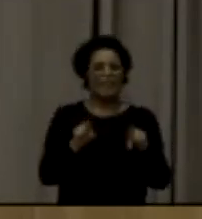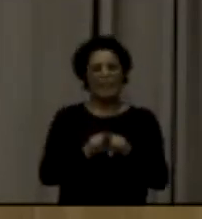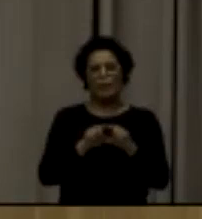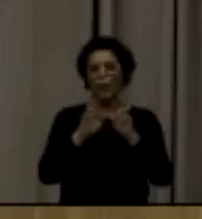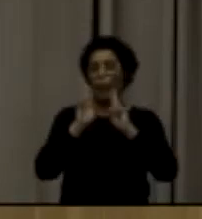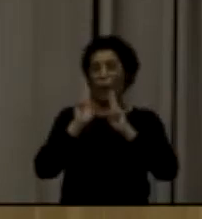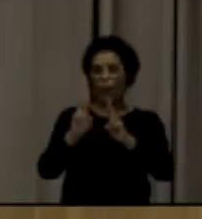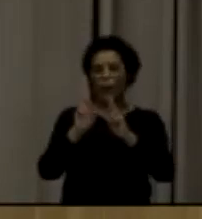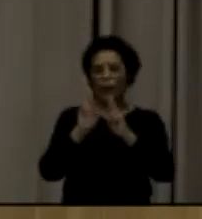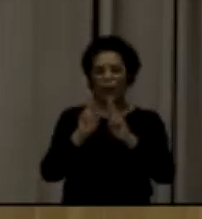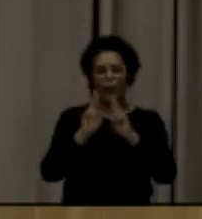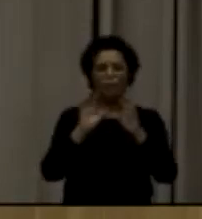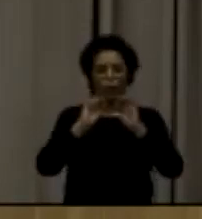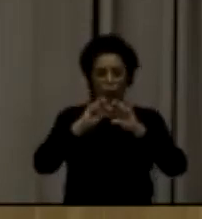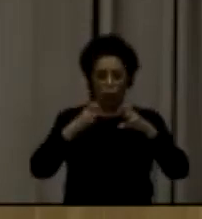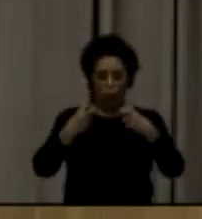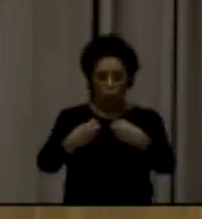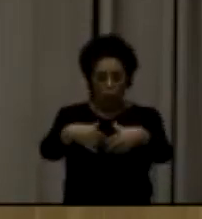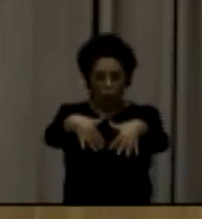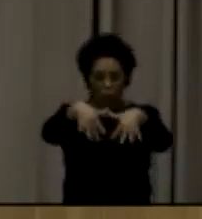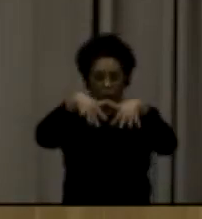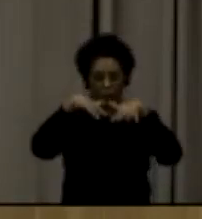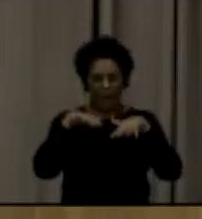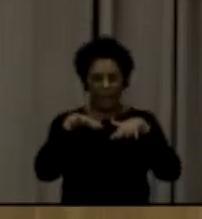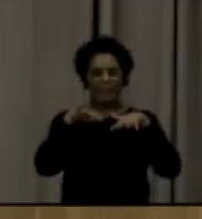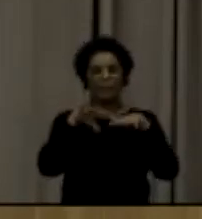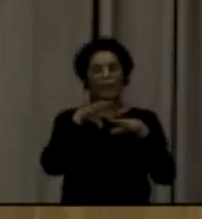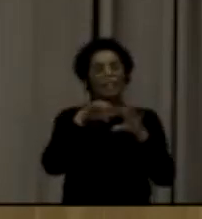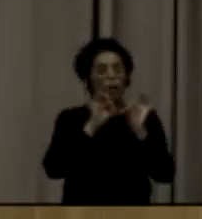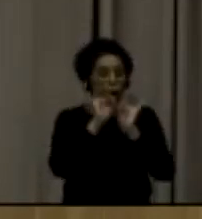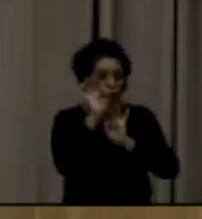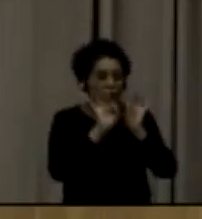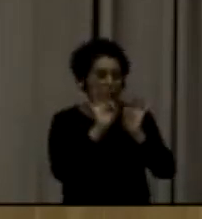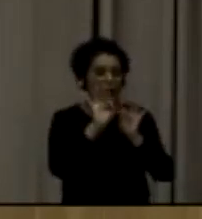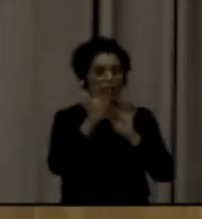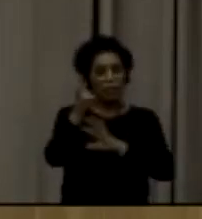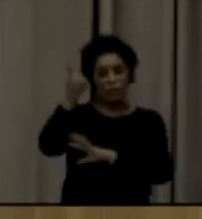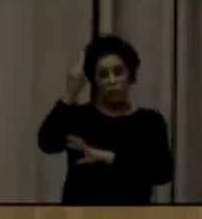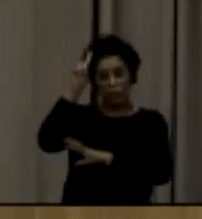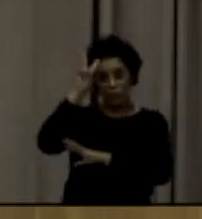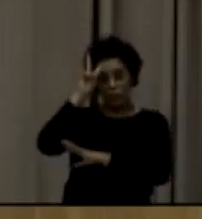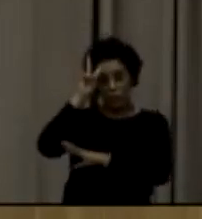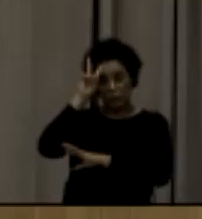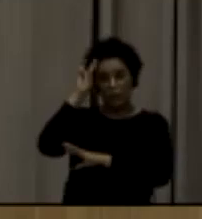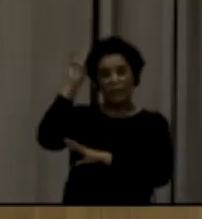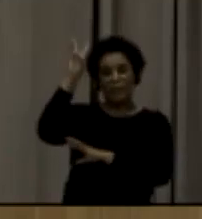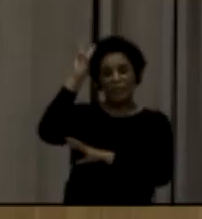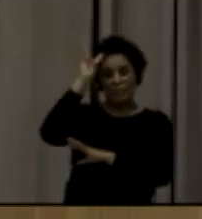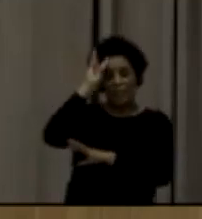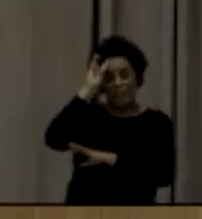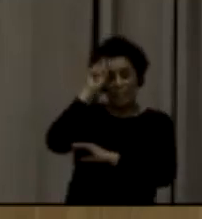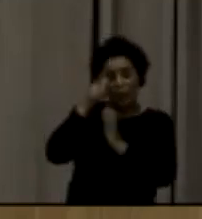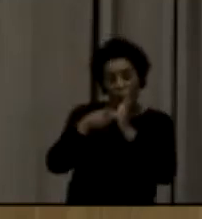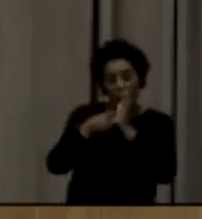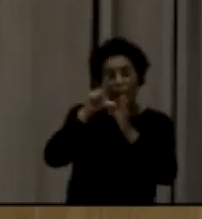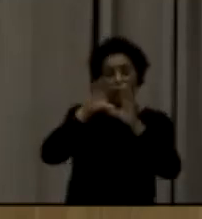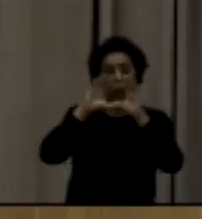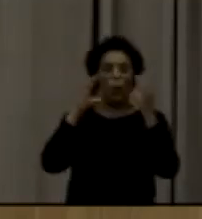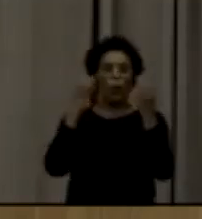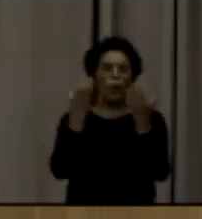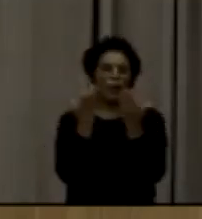isso muito. O congresso vai ser dividido de segunda e terça como um pré-congresso. E